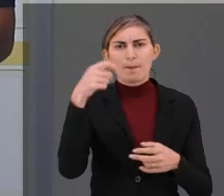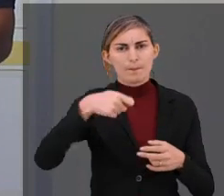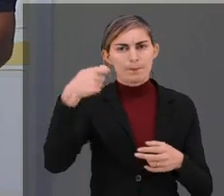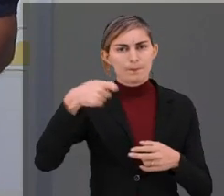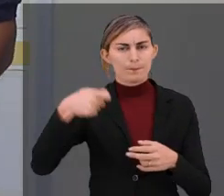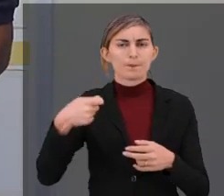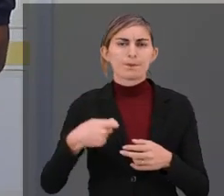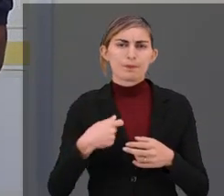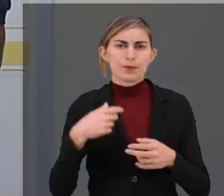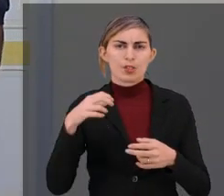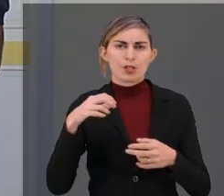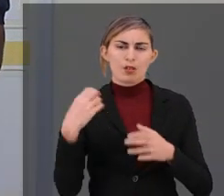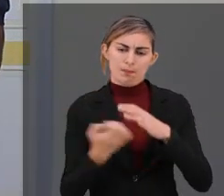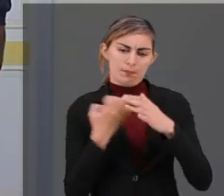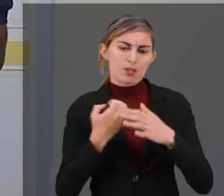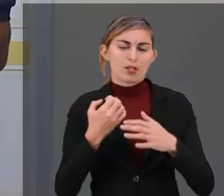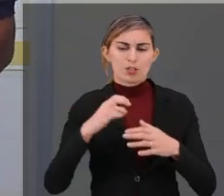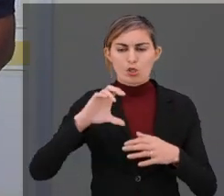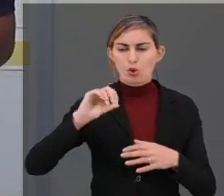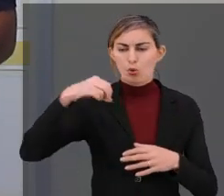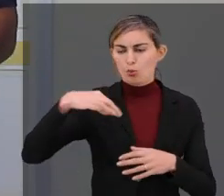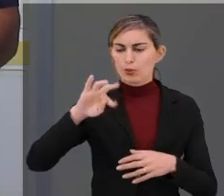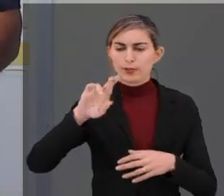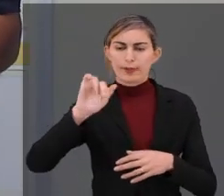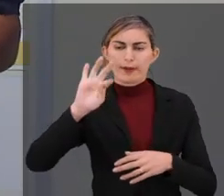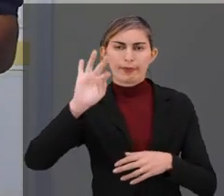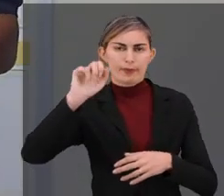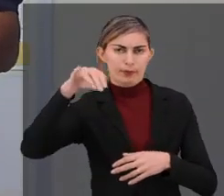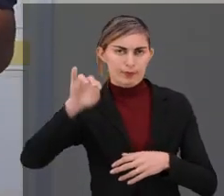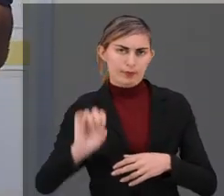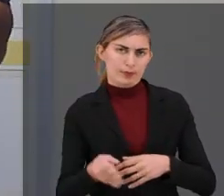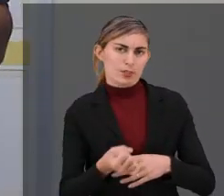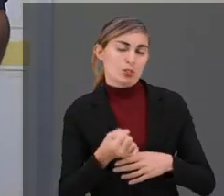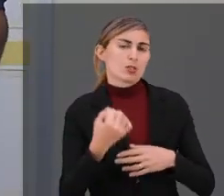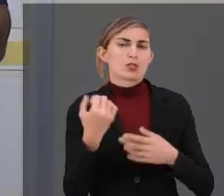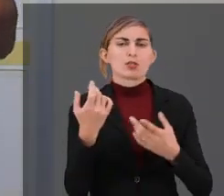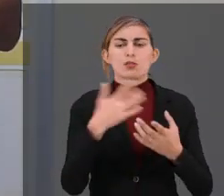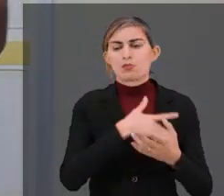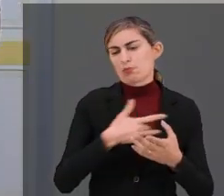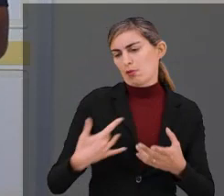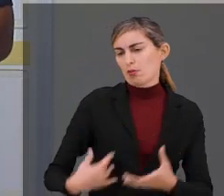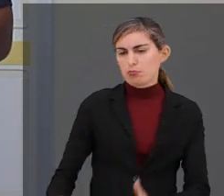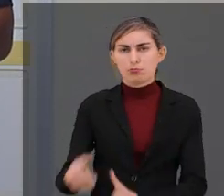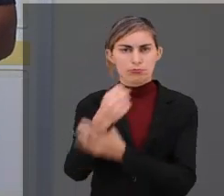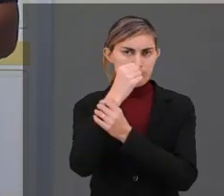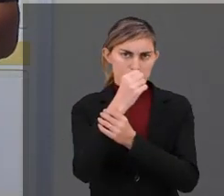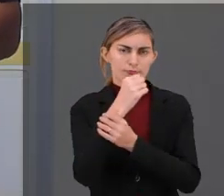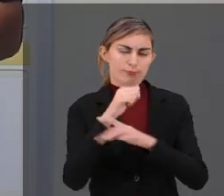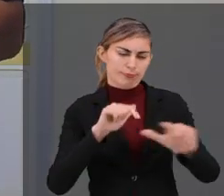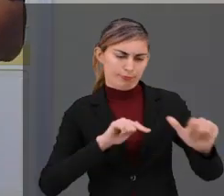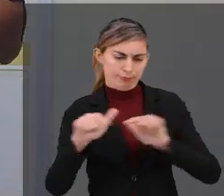exigência dos contratantes com relação à saúde e segurança dos funcionários deles e dos nossos.